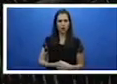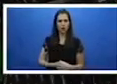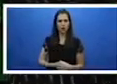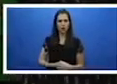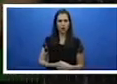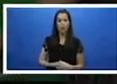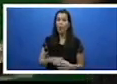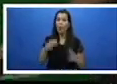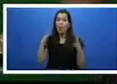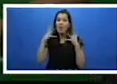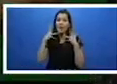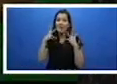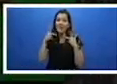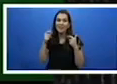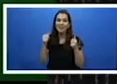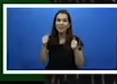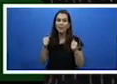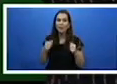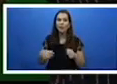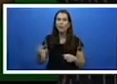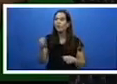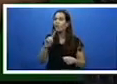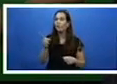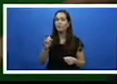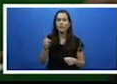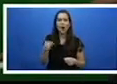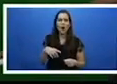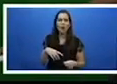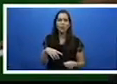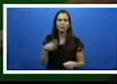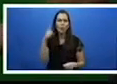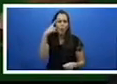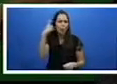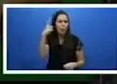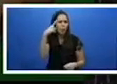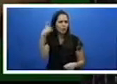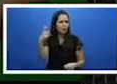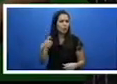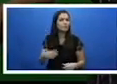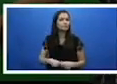O leão. Não teve dúvidas.